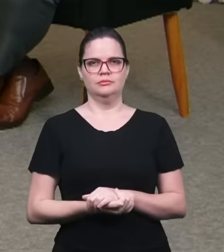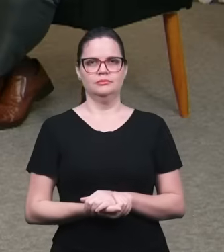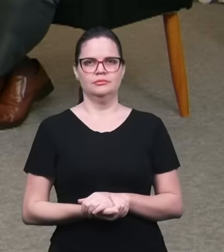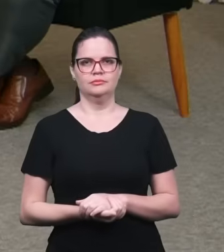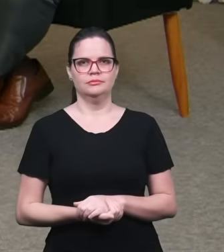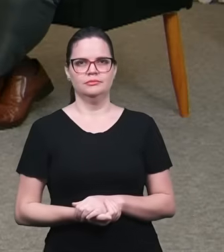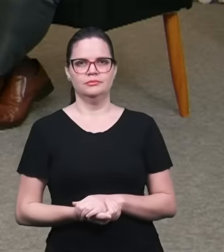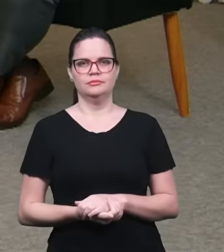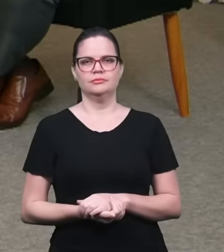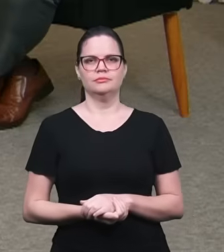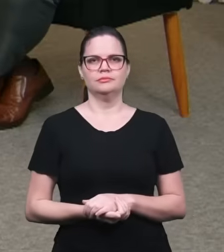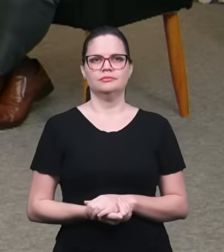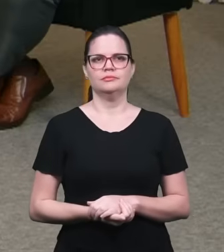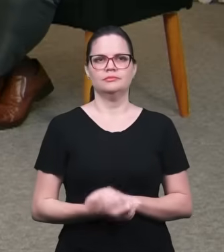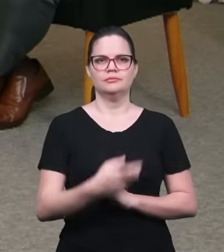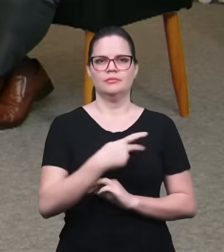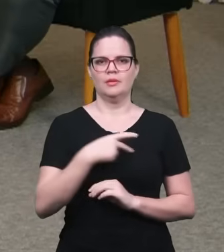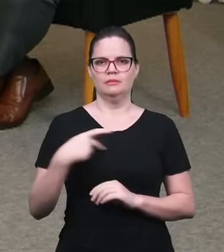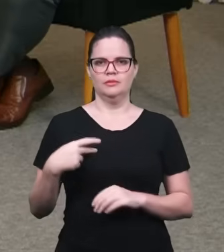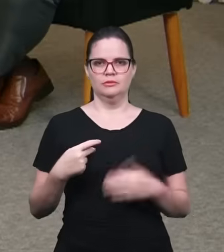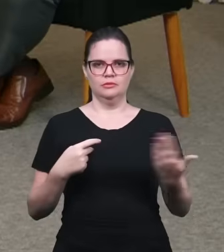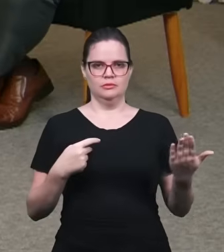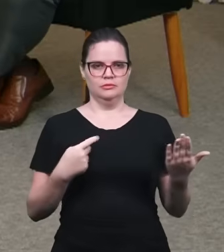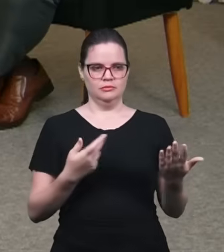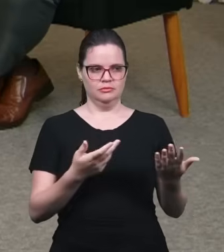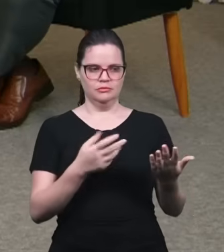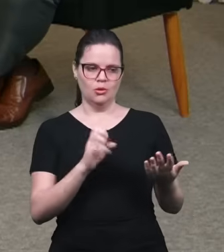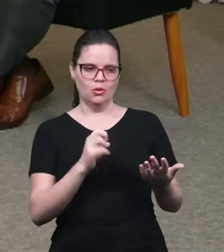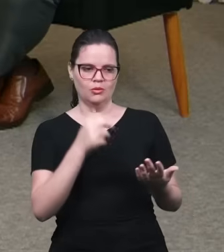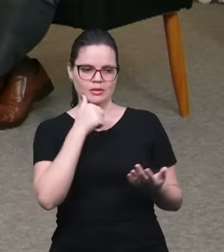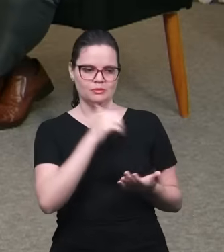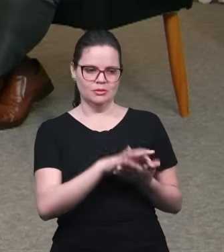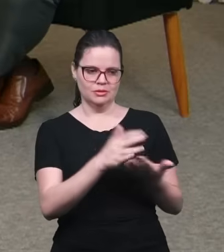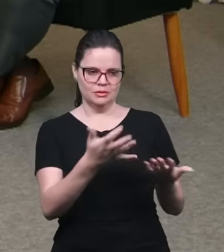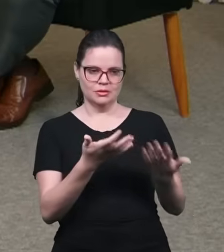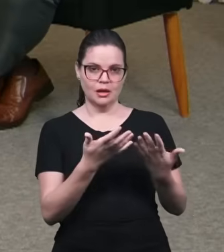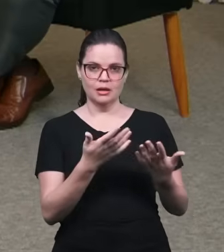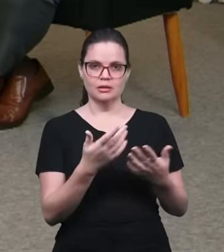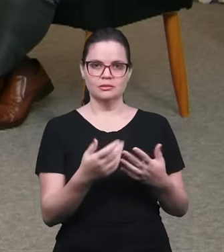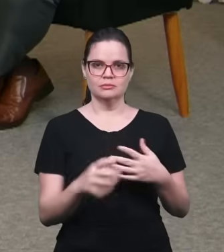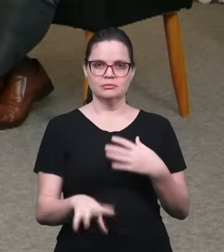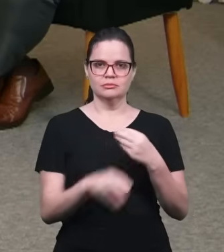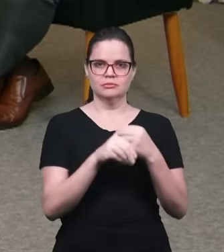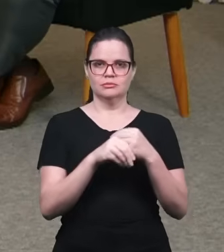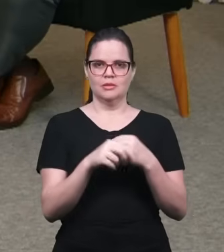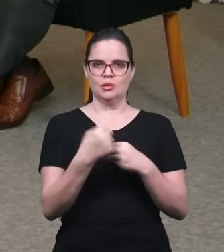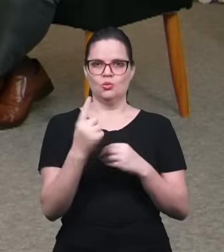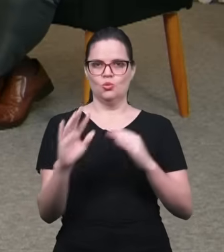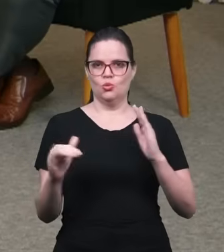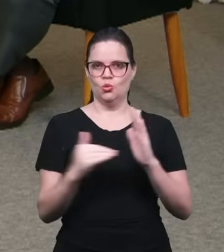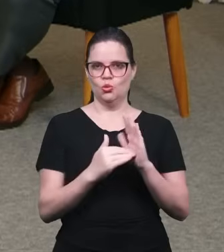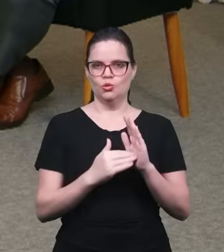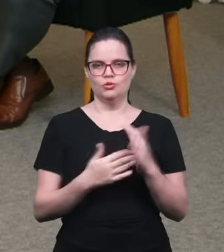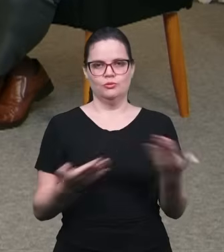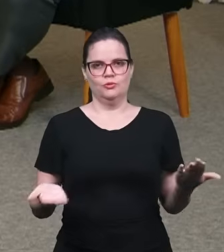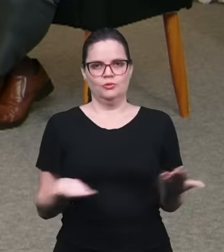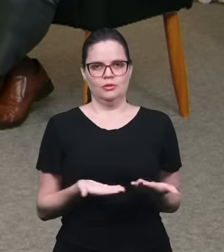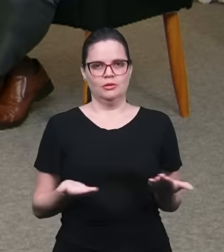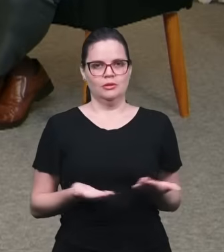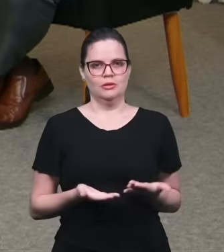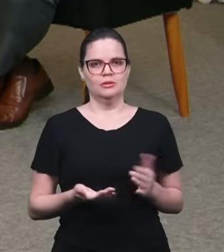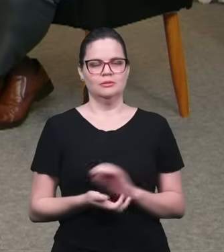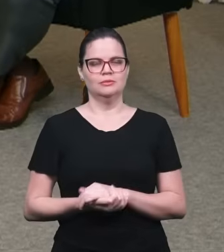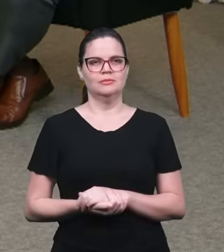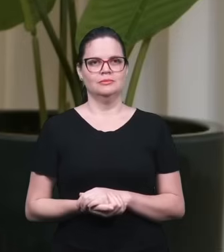bem. Daniel e Gisele, vocês podem dar as considerações finais para os